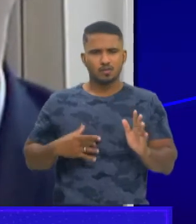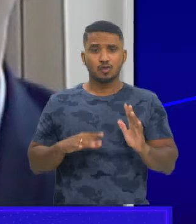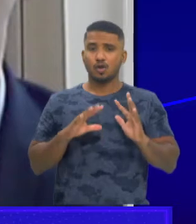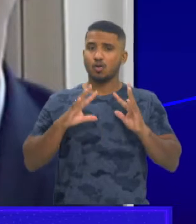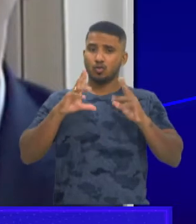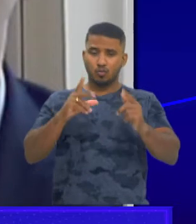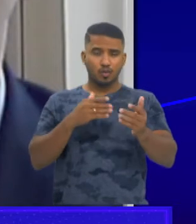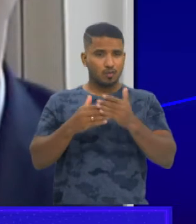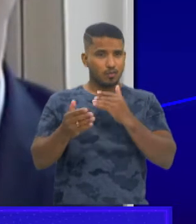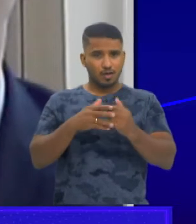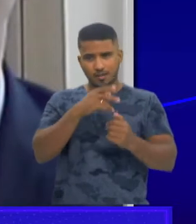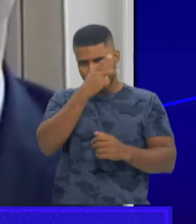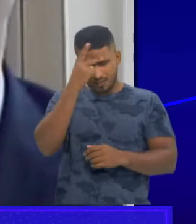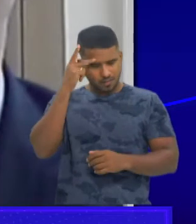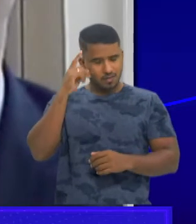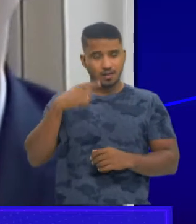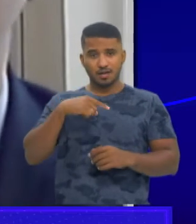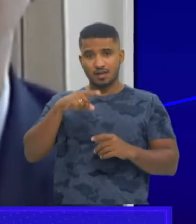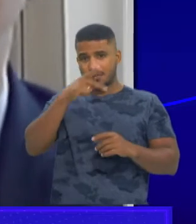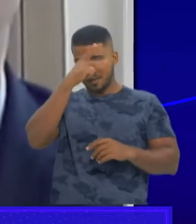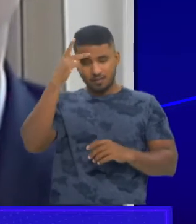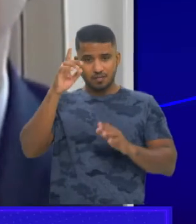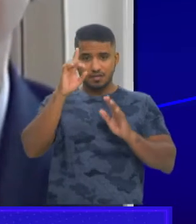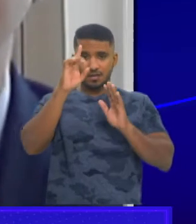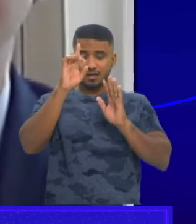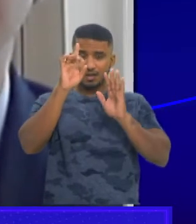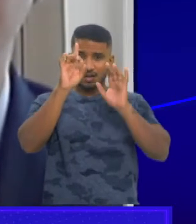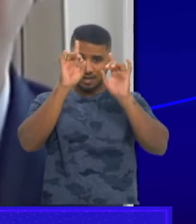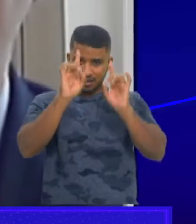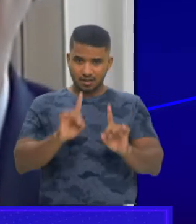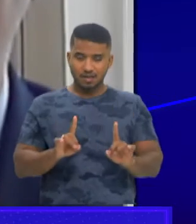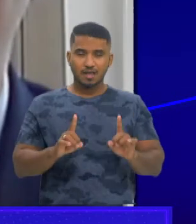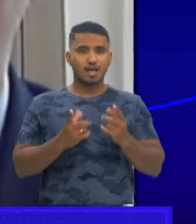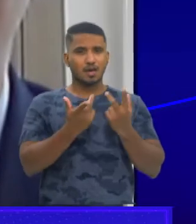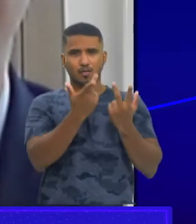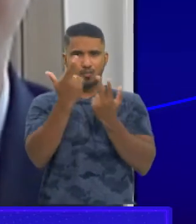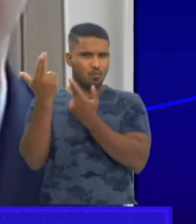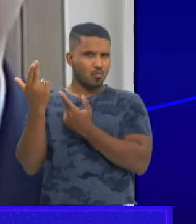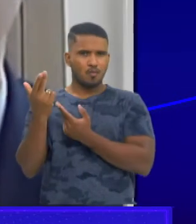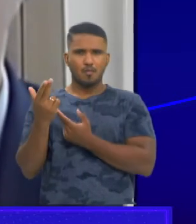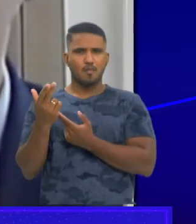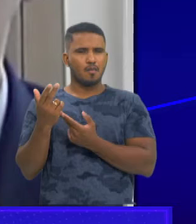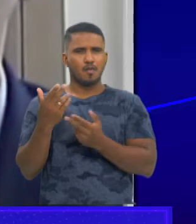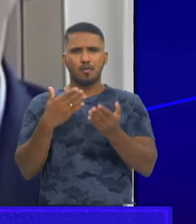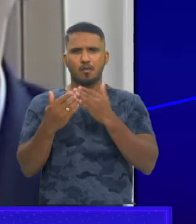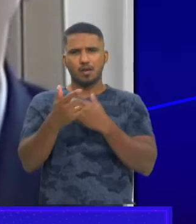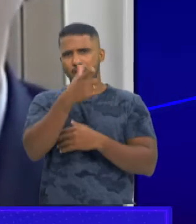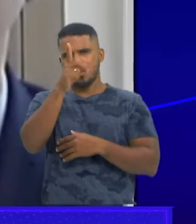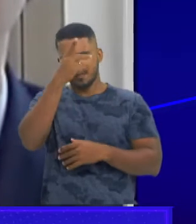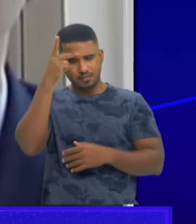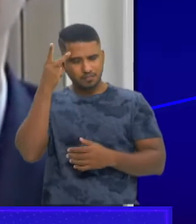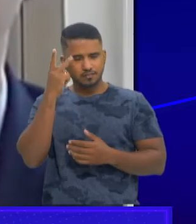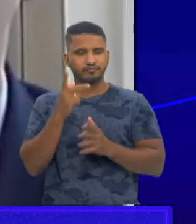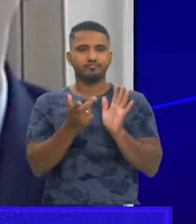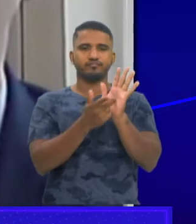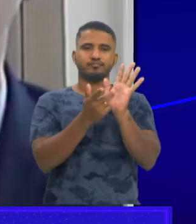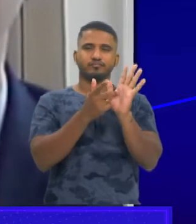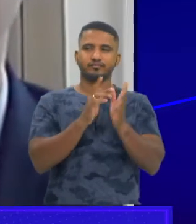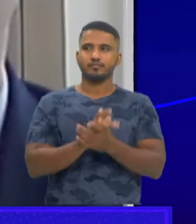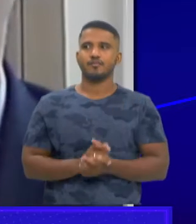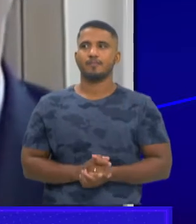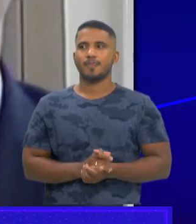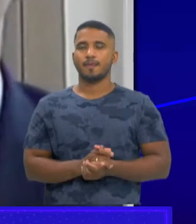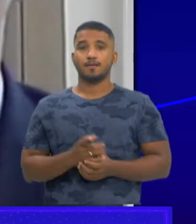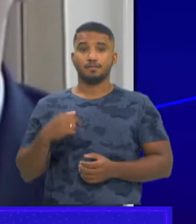própria Constituição já garante o direito à educação, à saúde, a tudo a qualquer cidadão. E a pessoa com deficiência é um